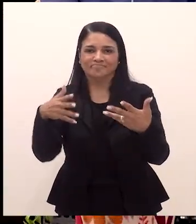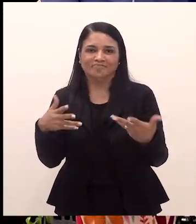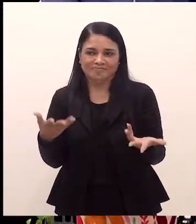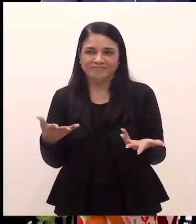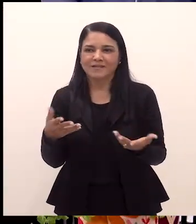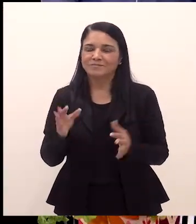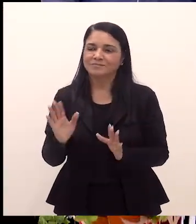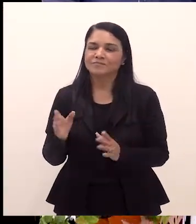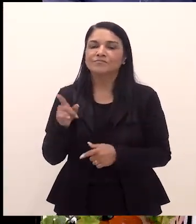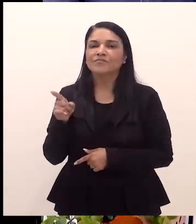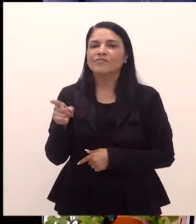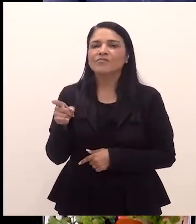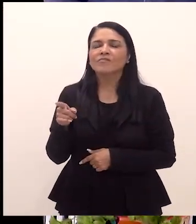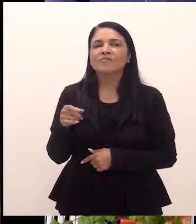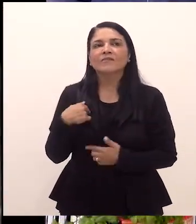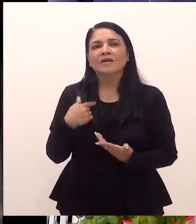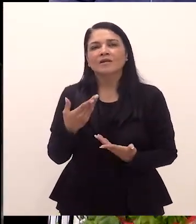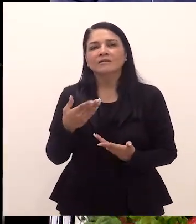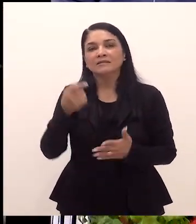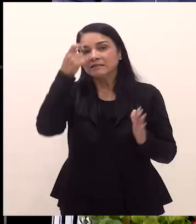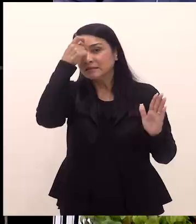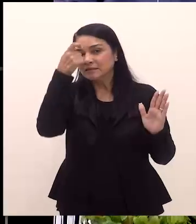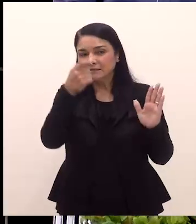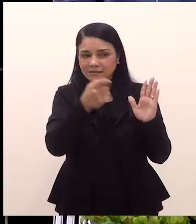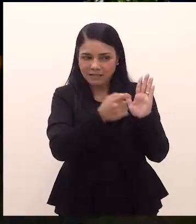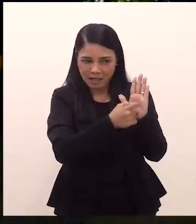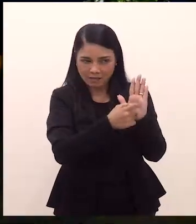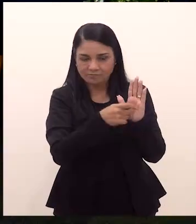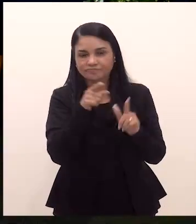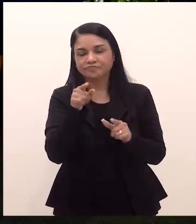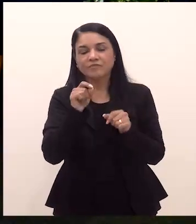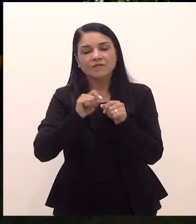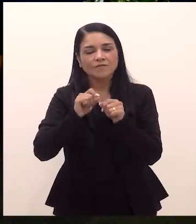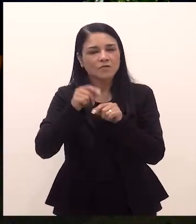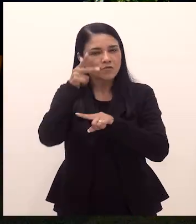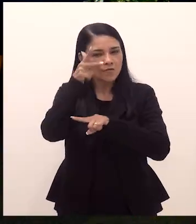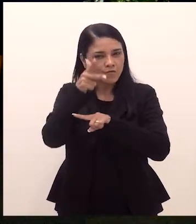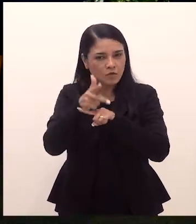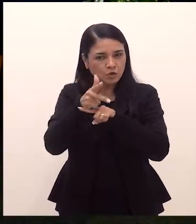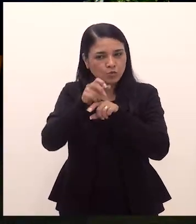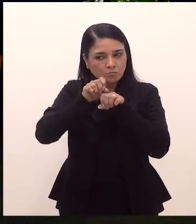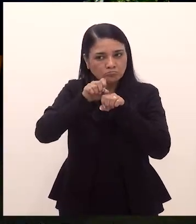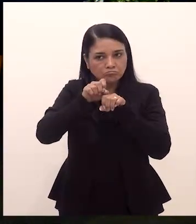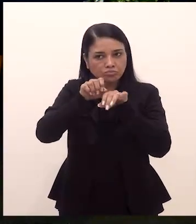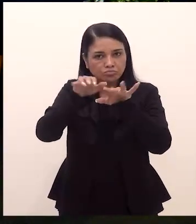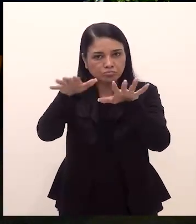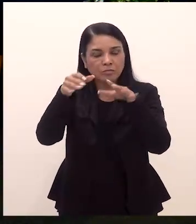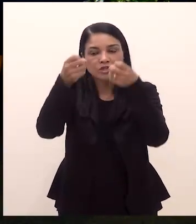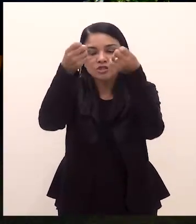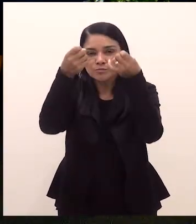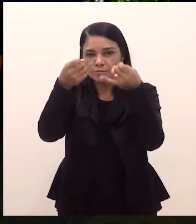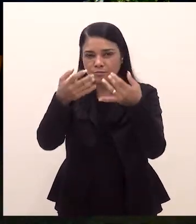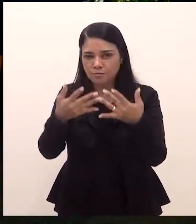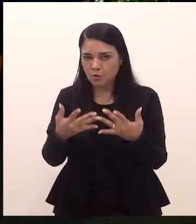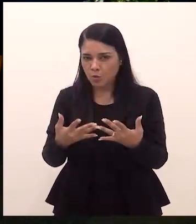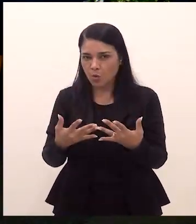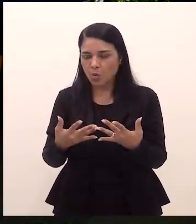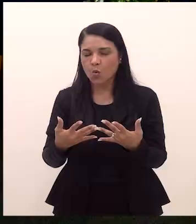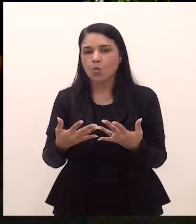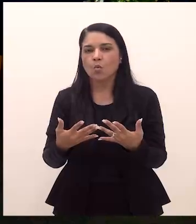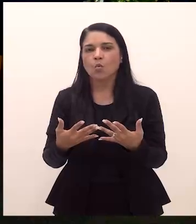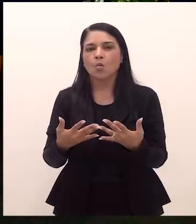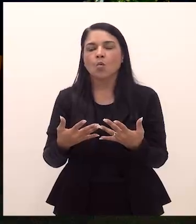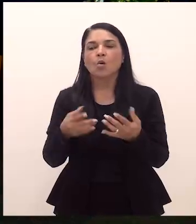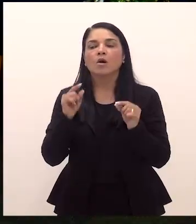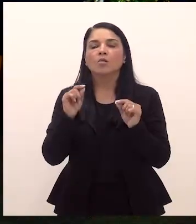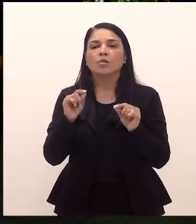algo maior. Mas é por aí. E a questão da IA? Você fez um vídeo que viralizou e que